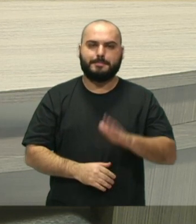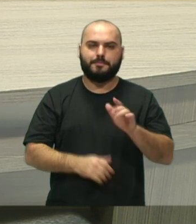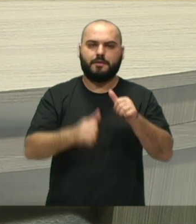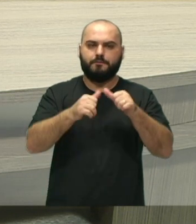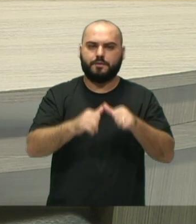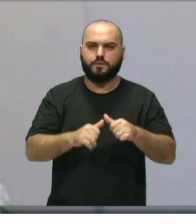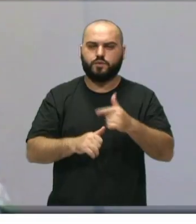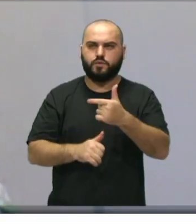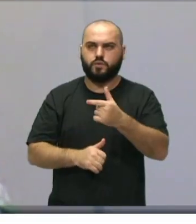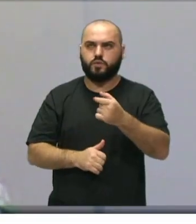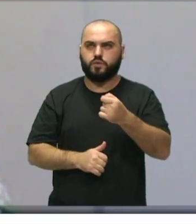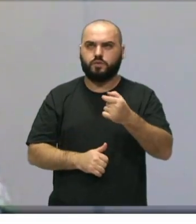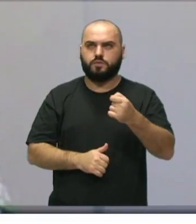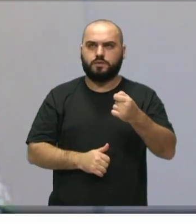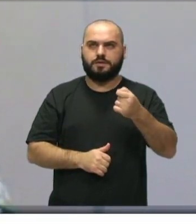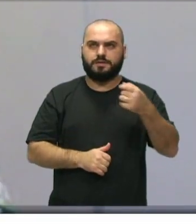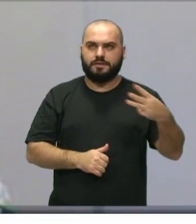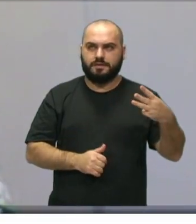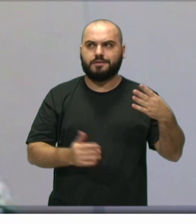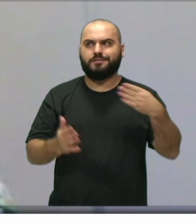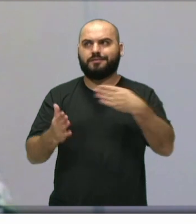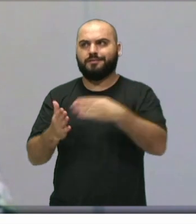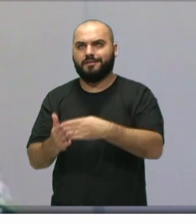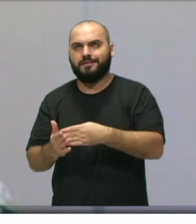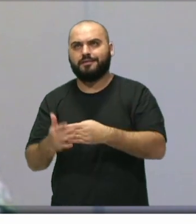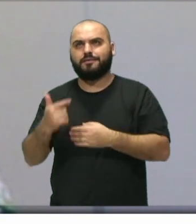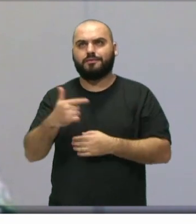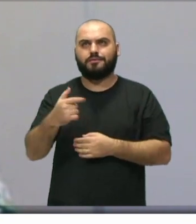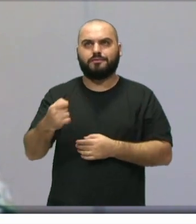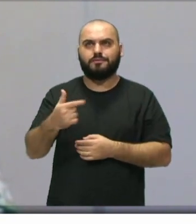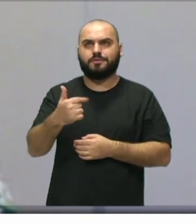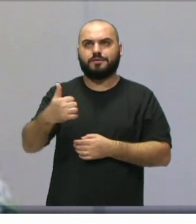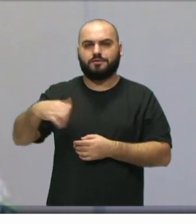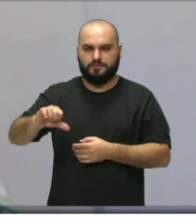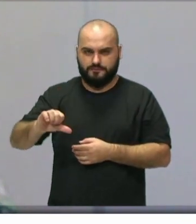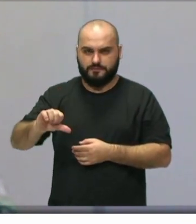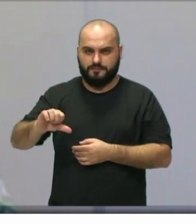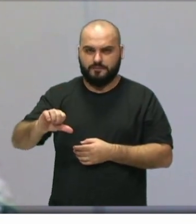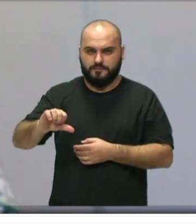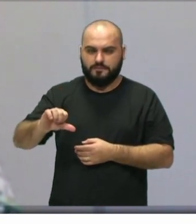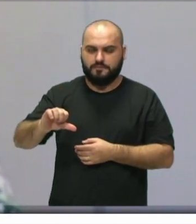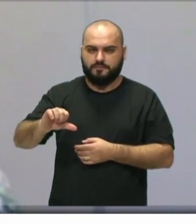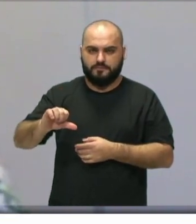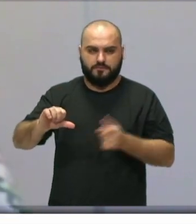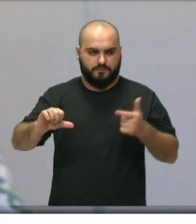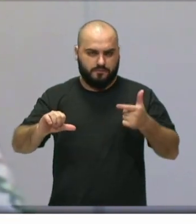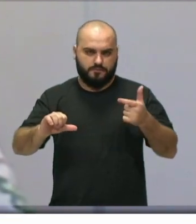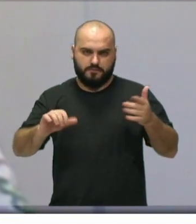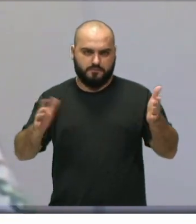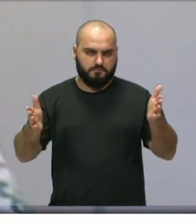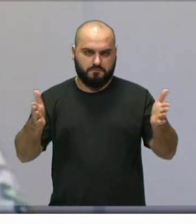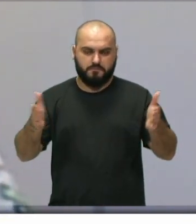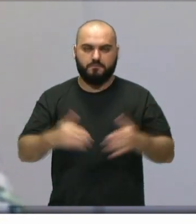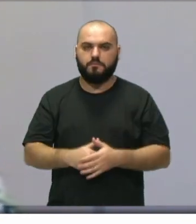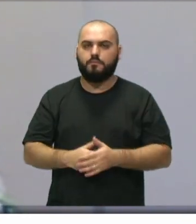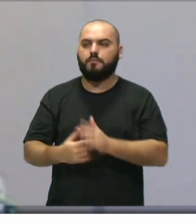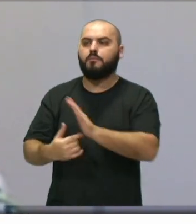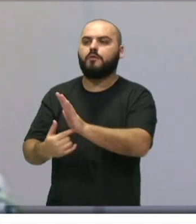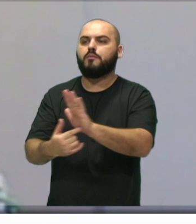ano de 2003 ao ano de 2019, final de 2019. Então, nós